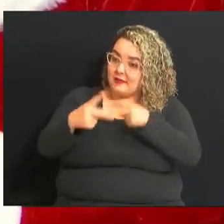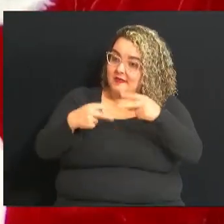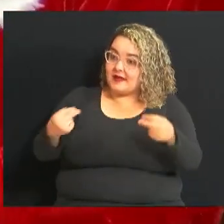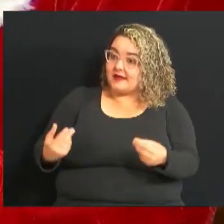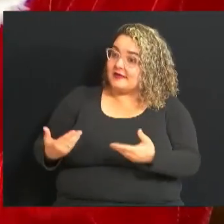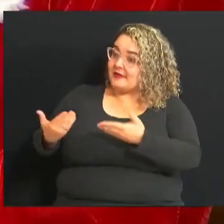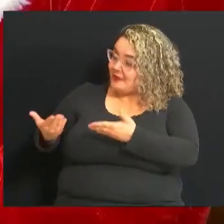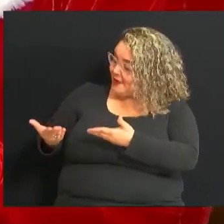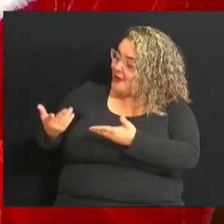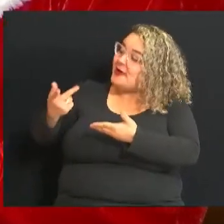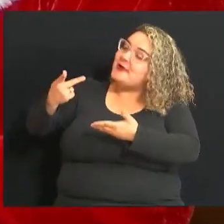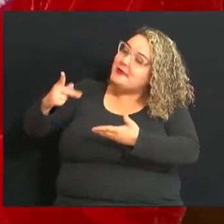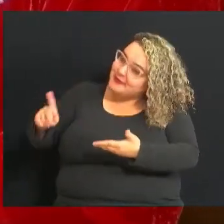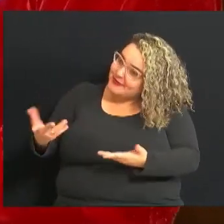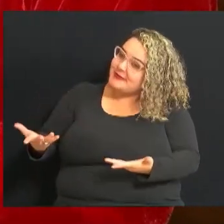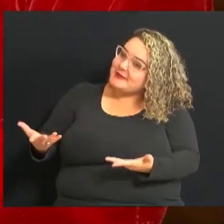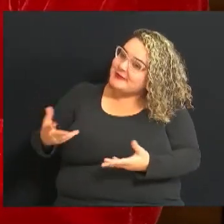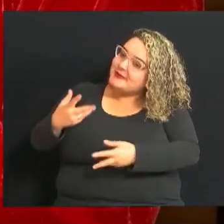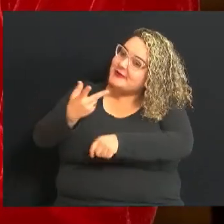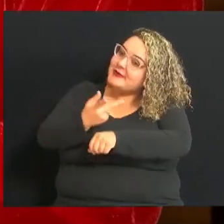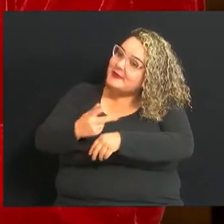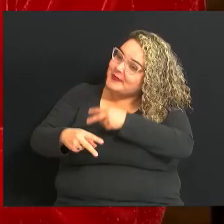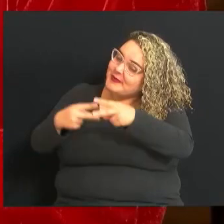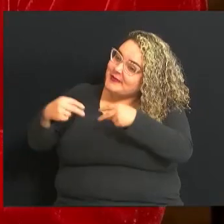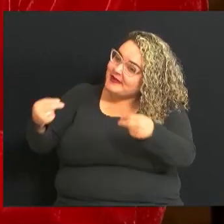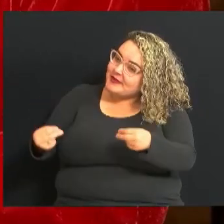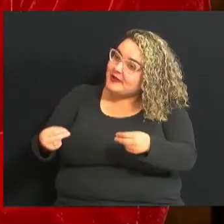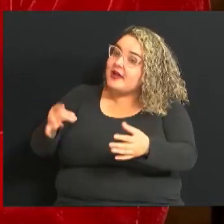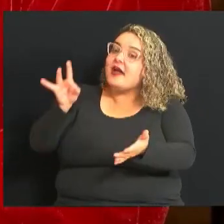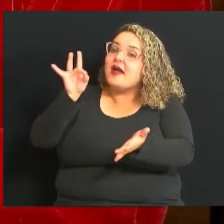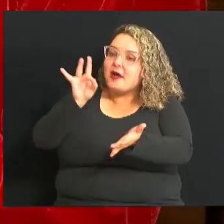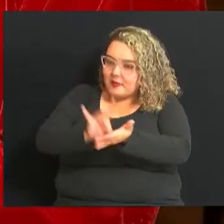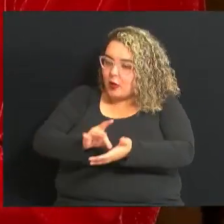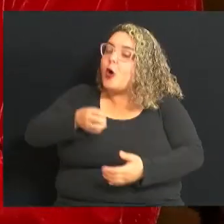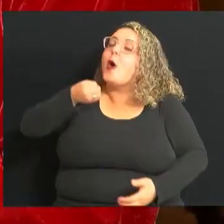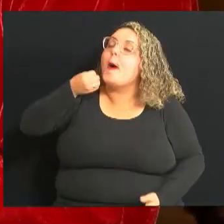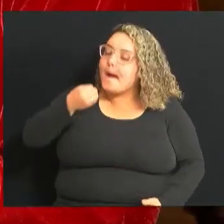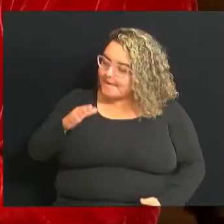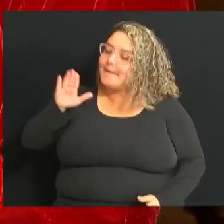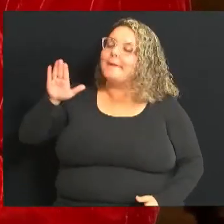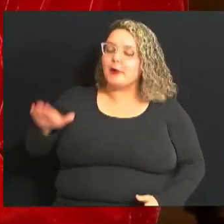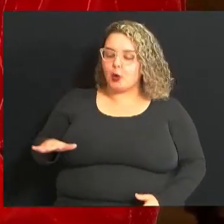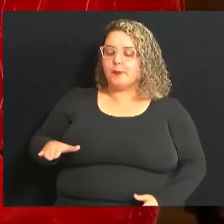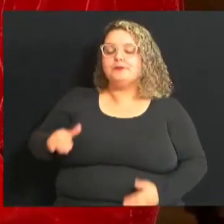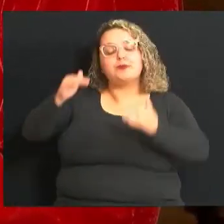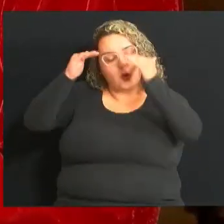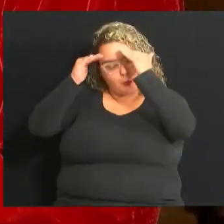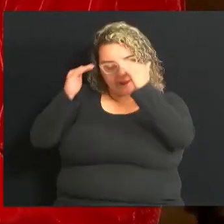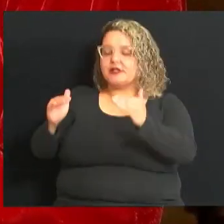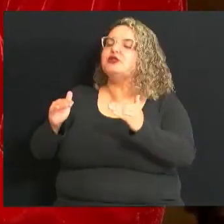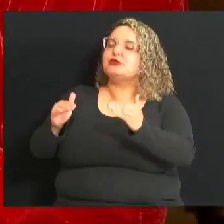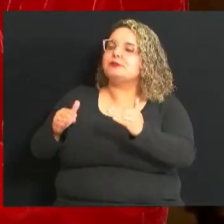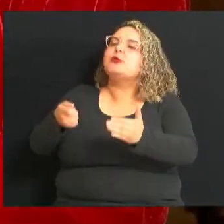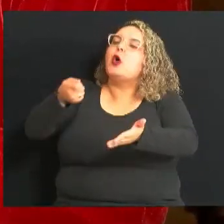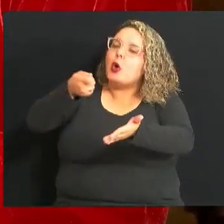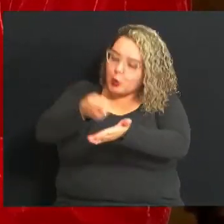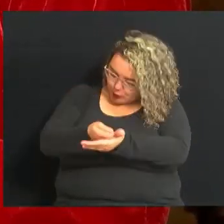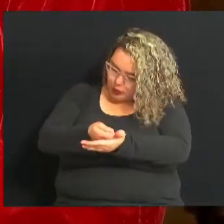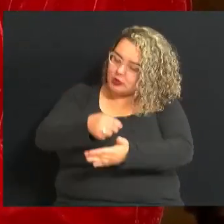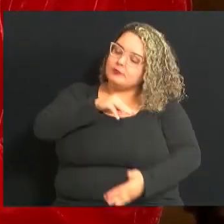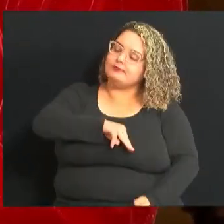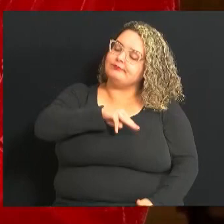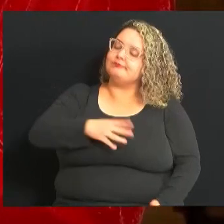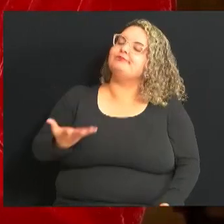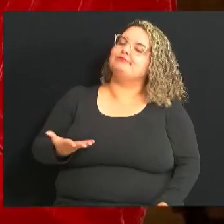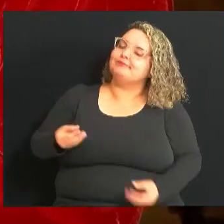está o seu presente, certo? Porque realmente você foi bom menino, obediente, cumpridor dos seus deveres. Então